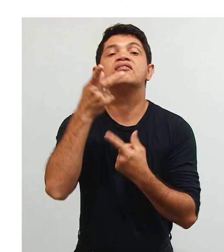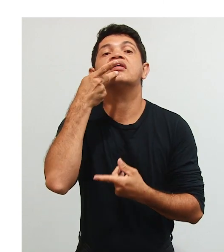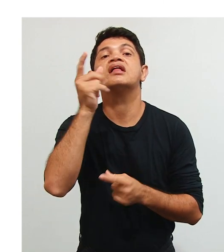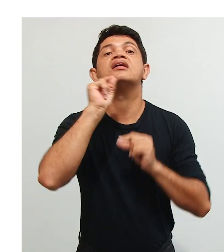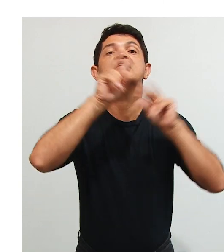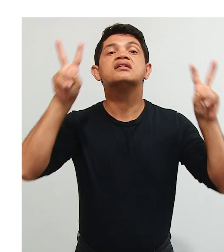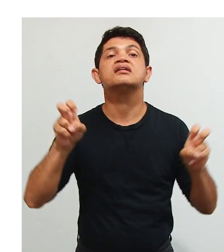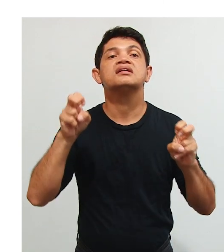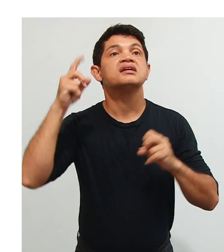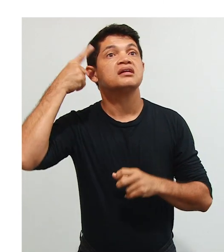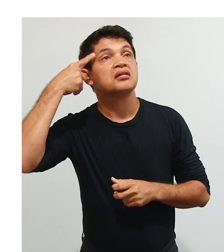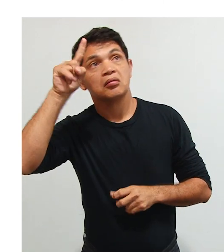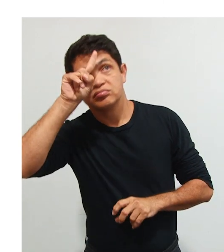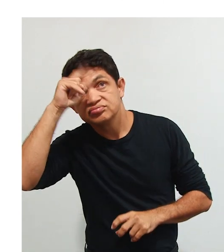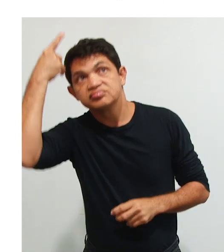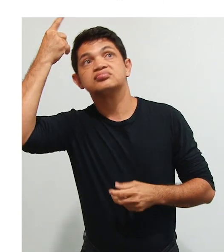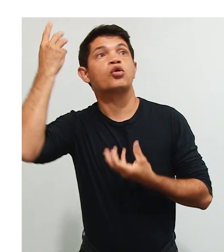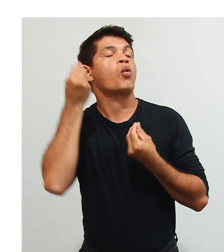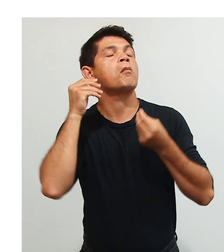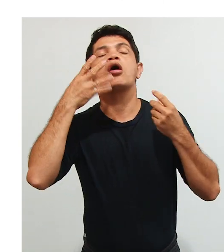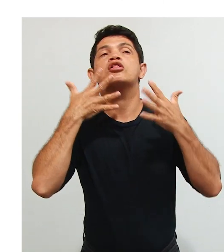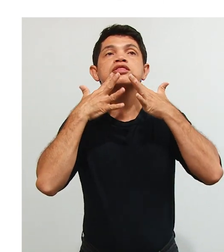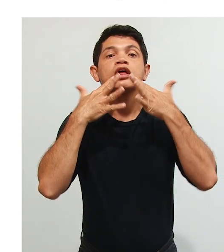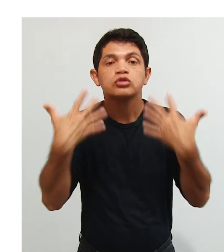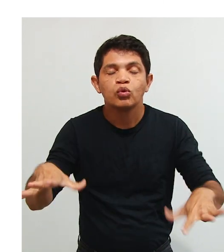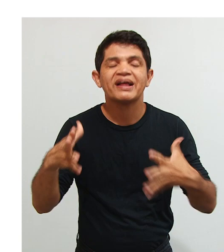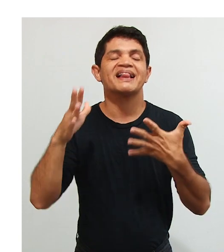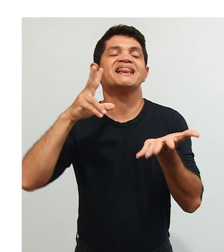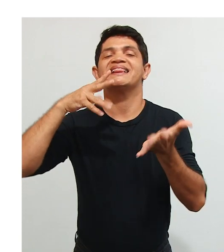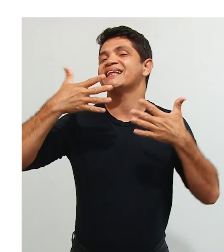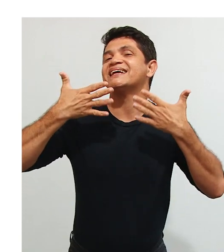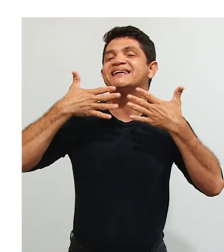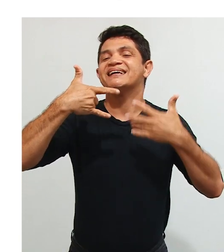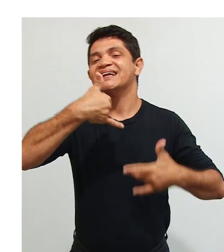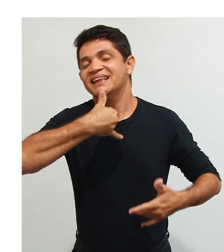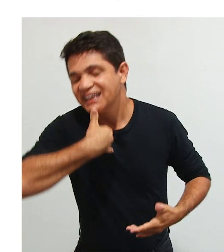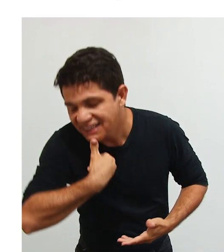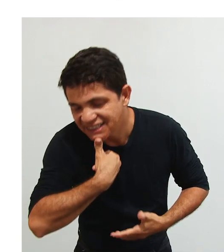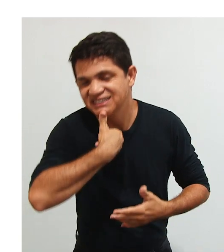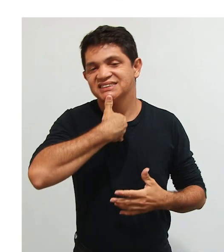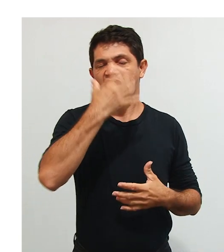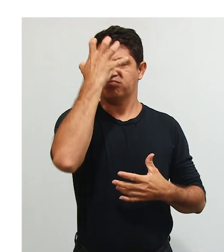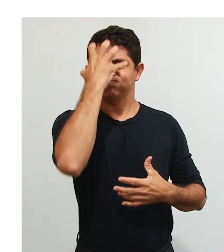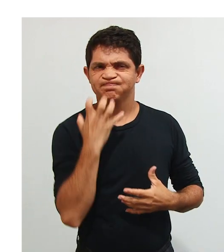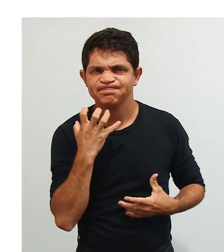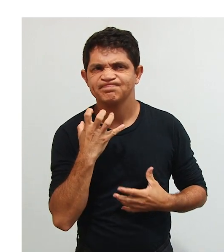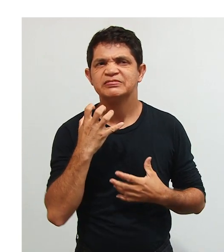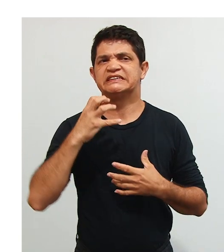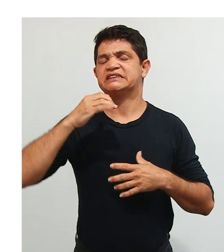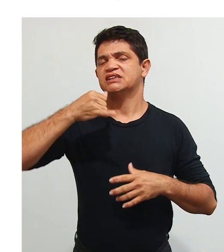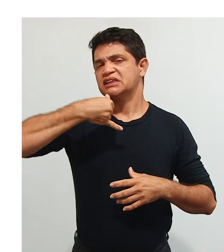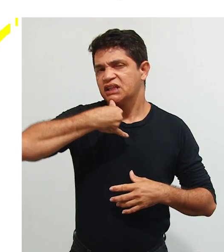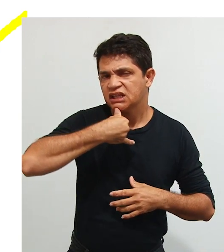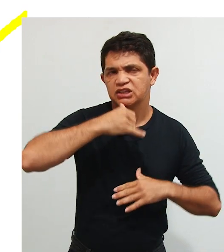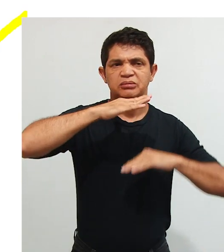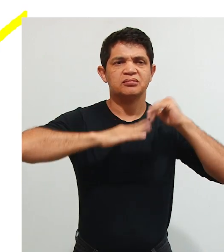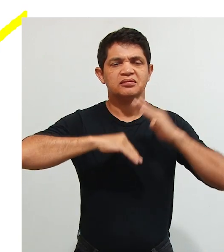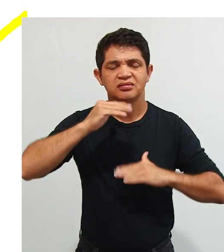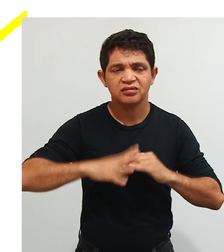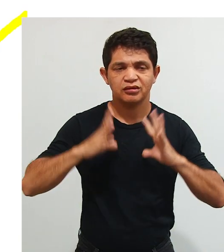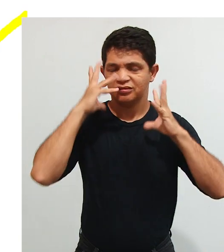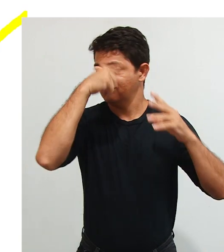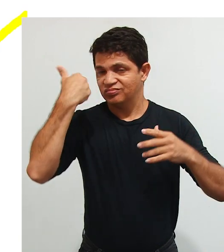vocês sobre emoções que são naturais, como alegria, tristeza, raiva, medo, aversão